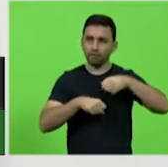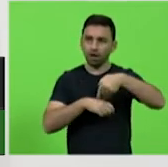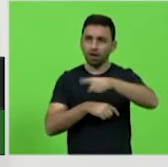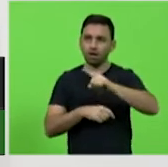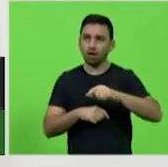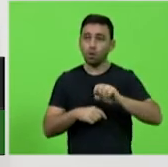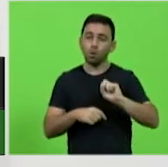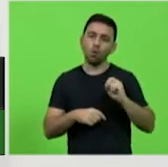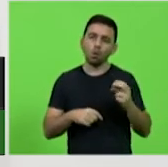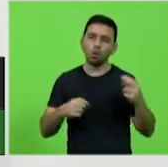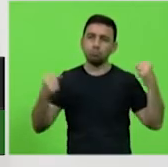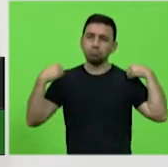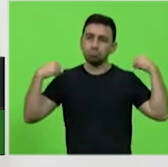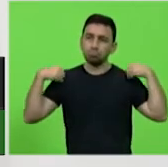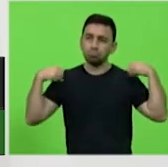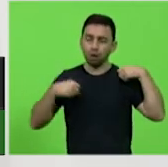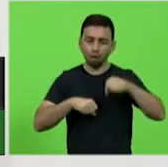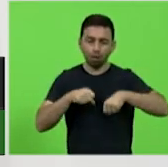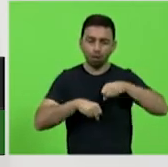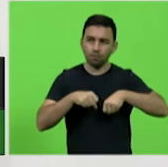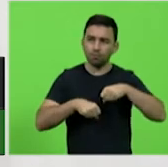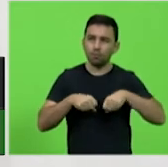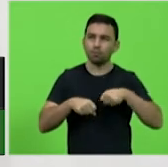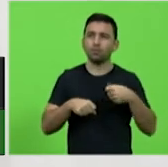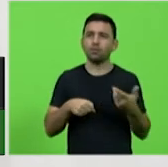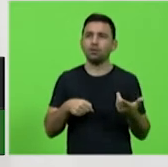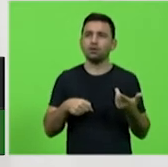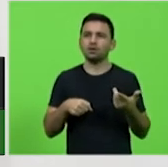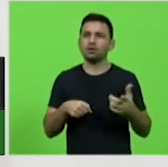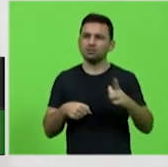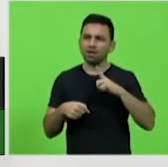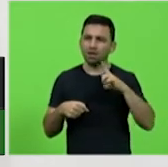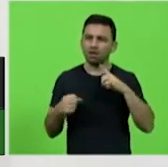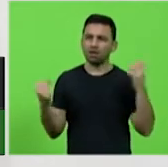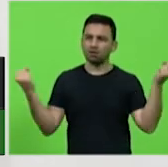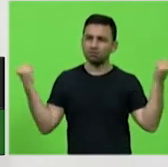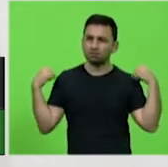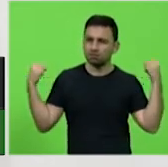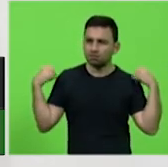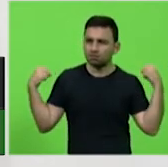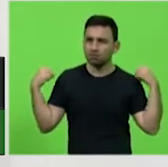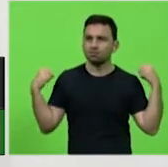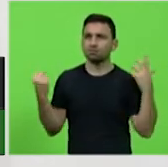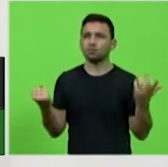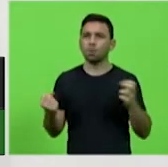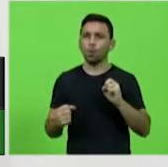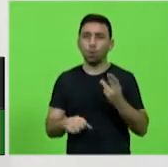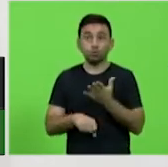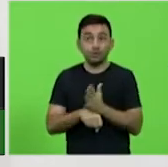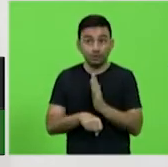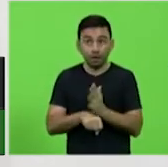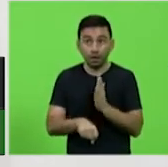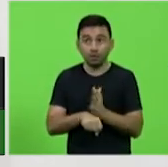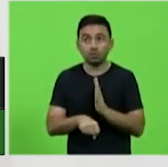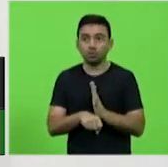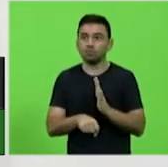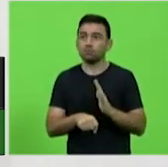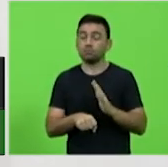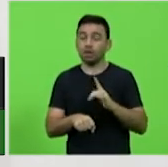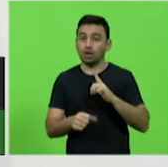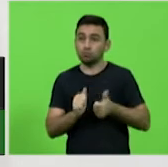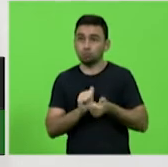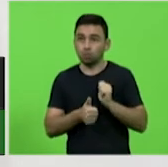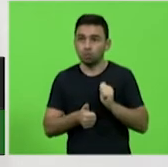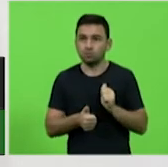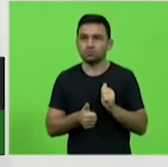uma atividade física, um pedal, fazendo o seu exercício, ou aquele que treina para o triatlo, enfim, seja qual